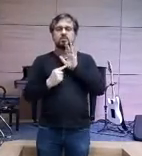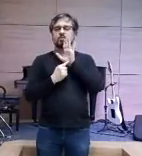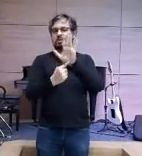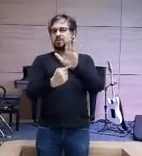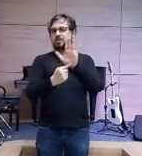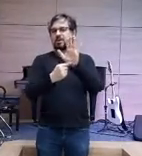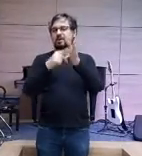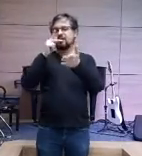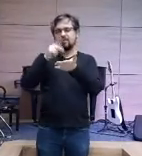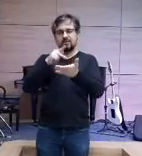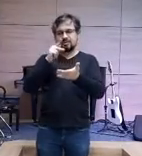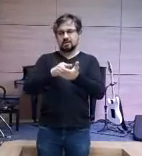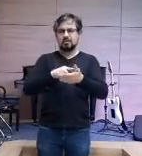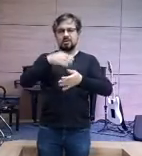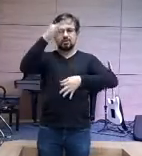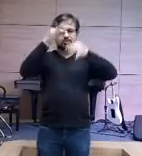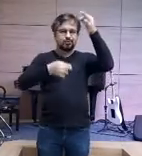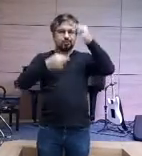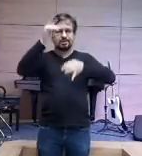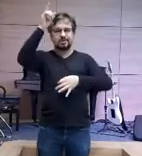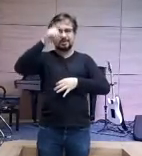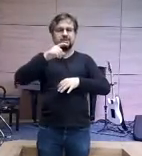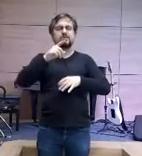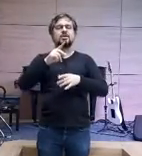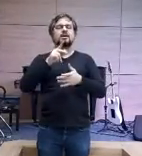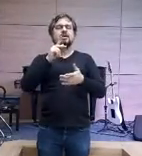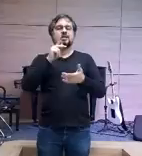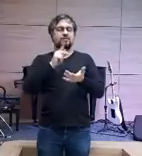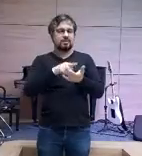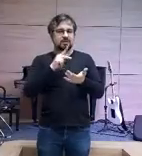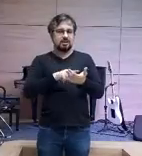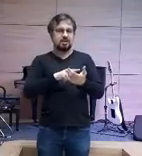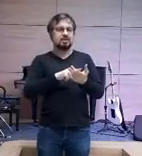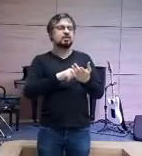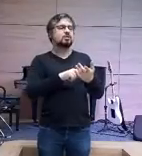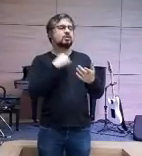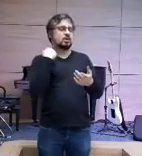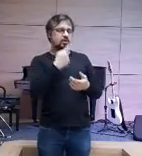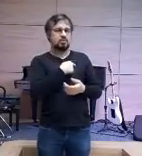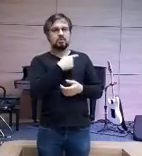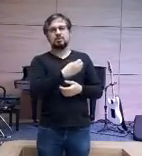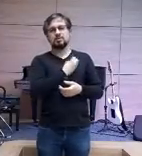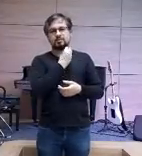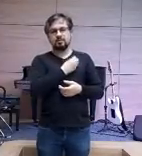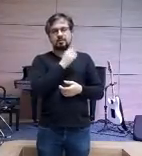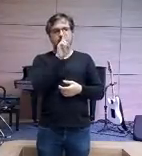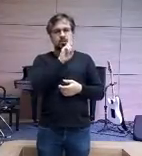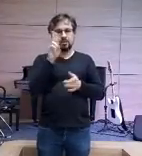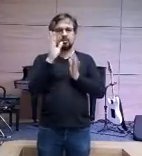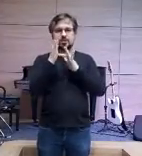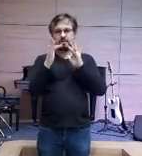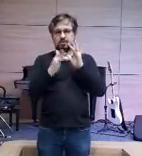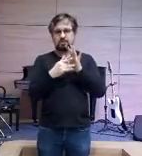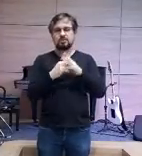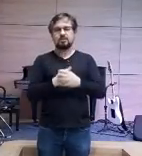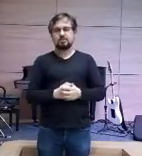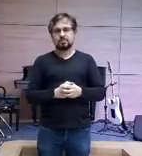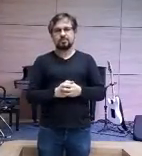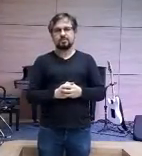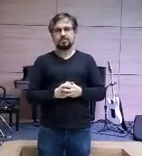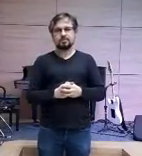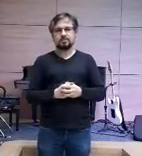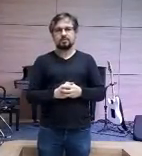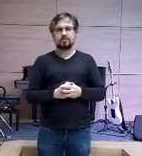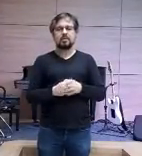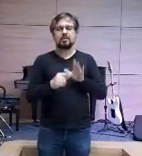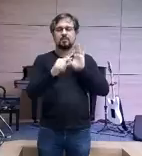verdadeira para que a justiça seja real ao nosso redor e em nossa vida em nome de Jesus